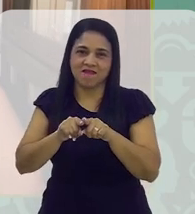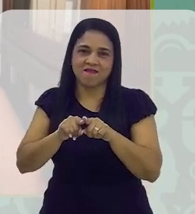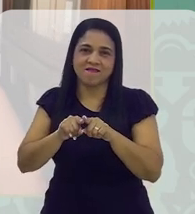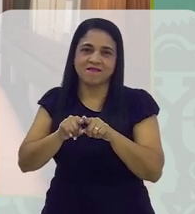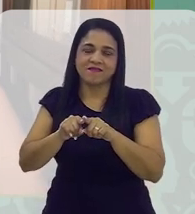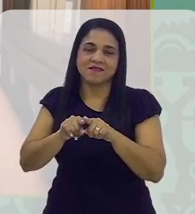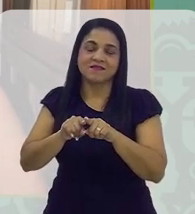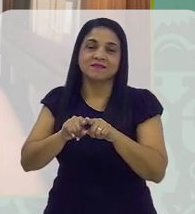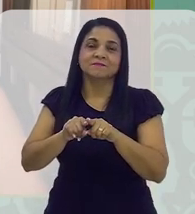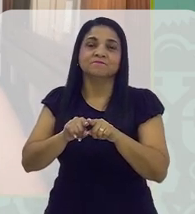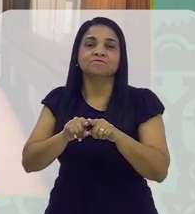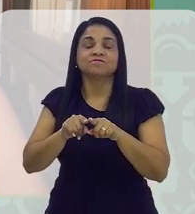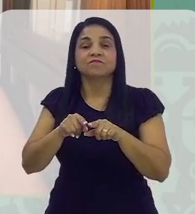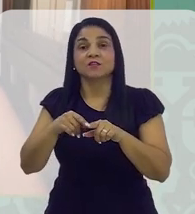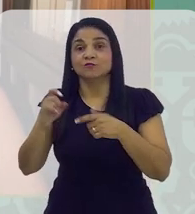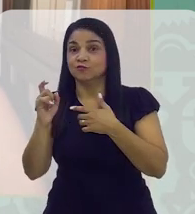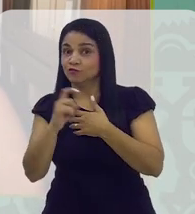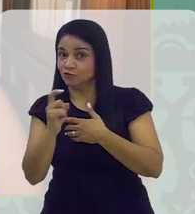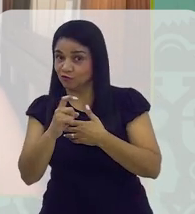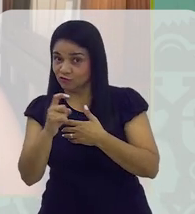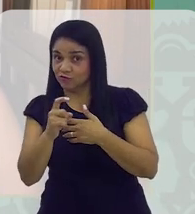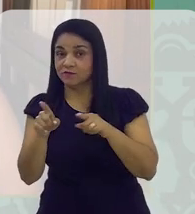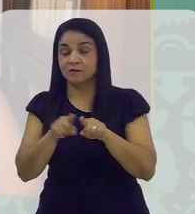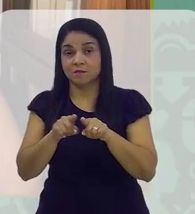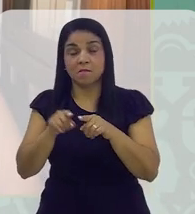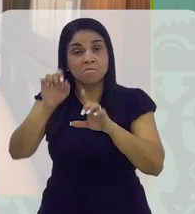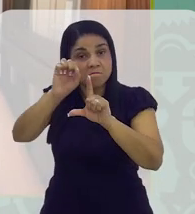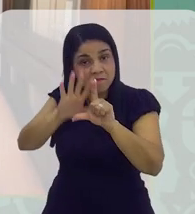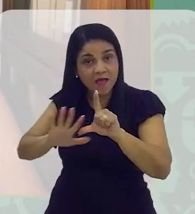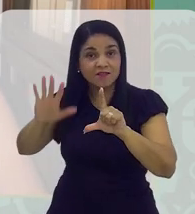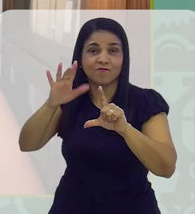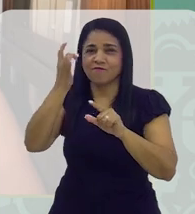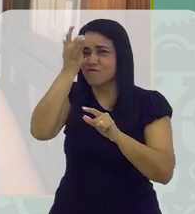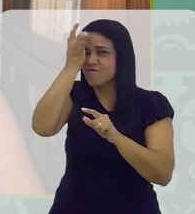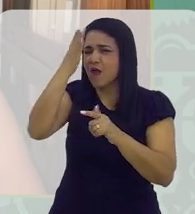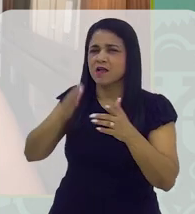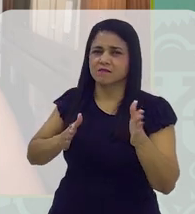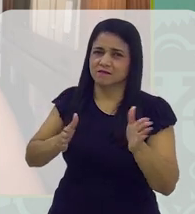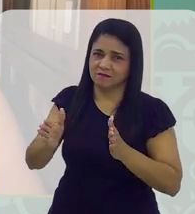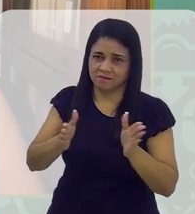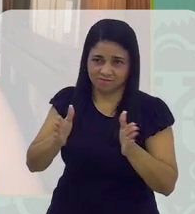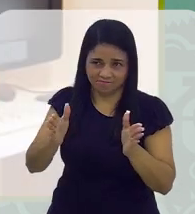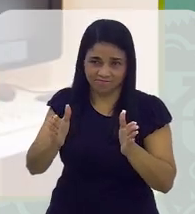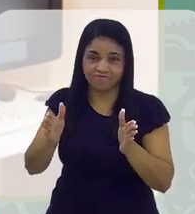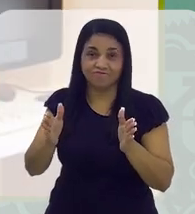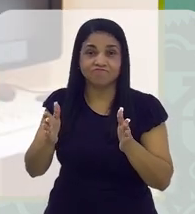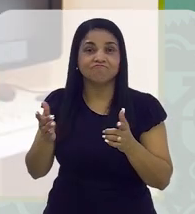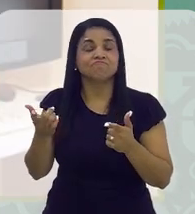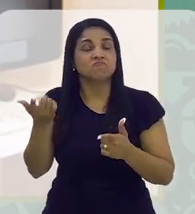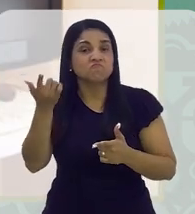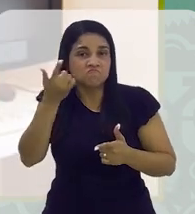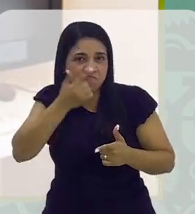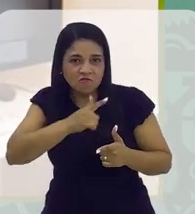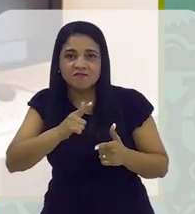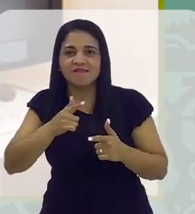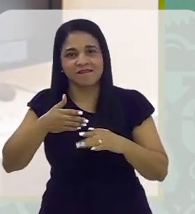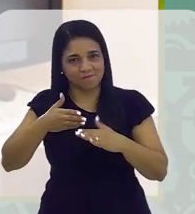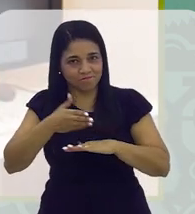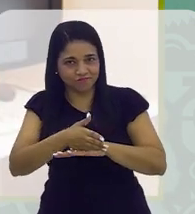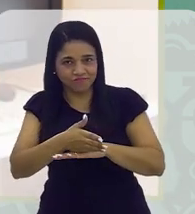desse, como você relatou no TikTok, que são plataformas de fácil acesso. Então, de qualquer forma,